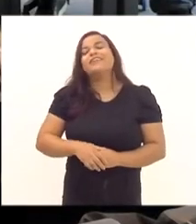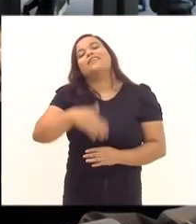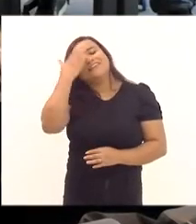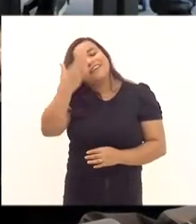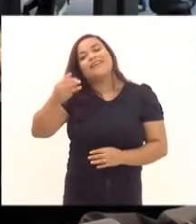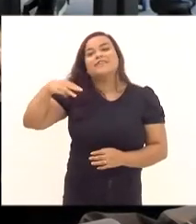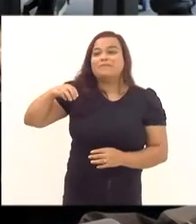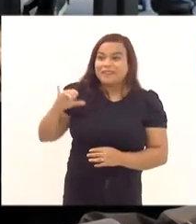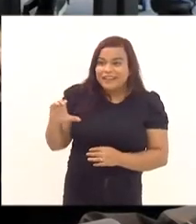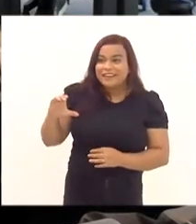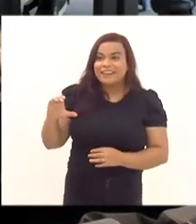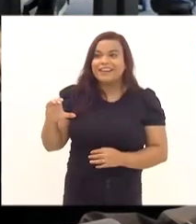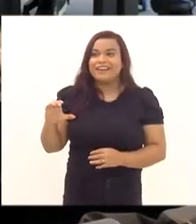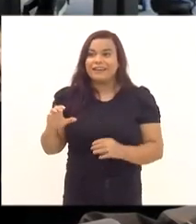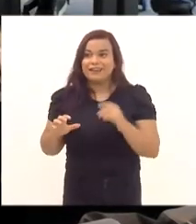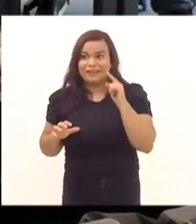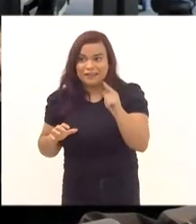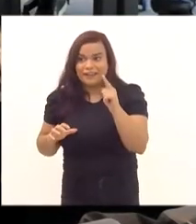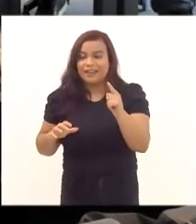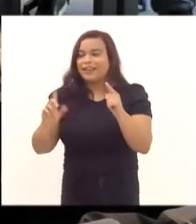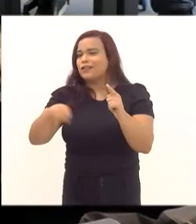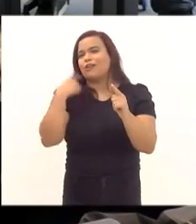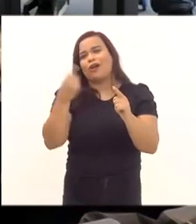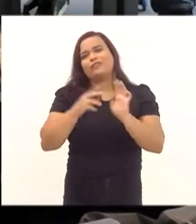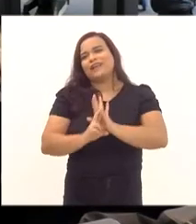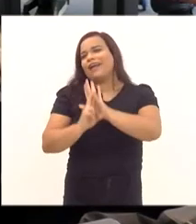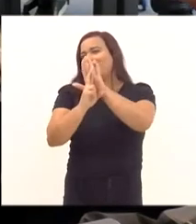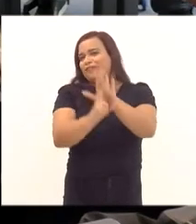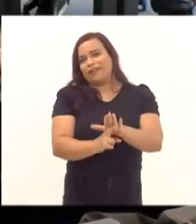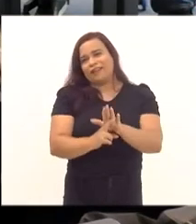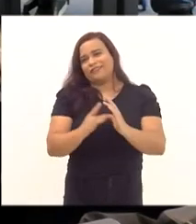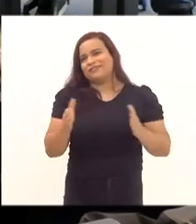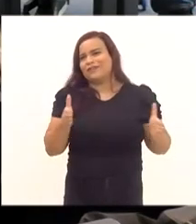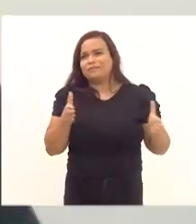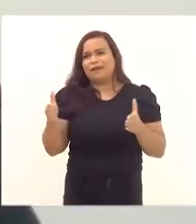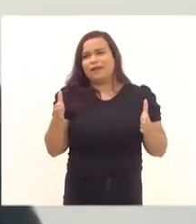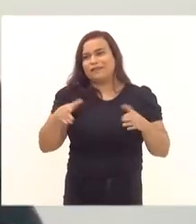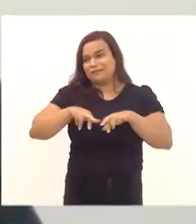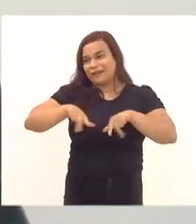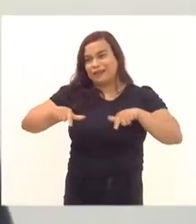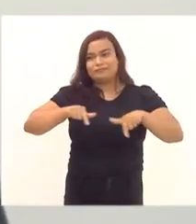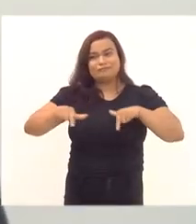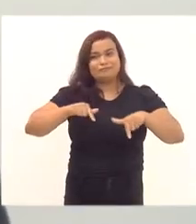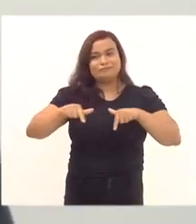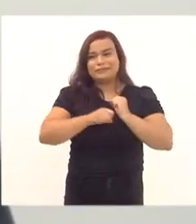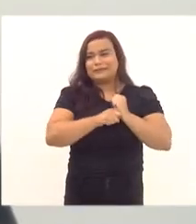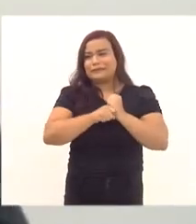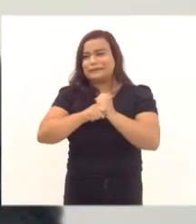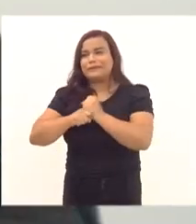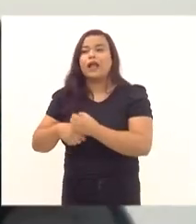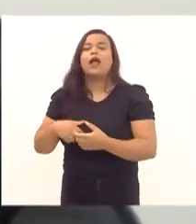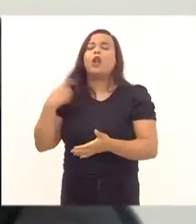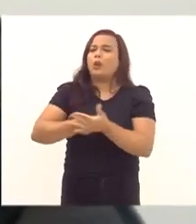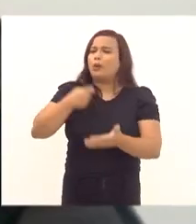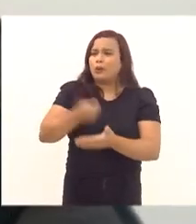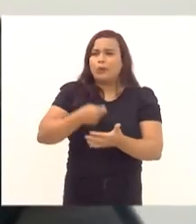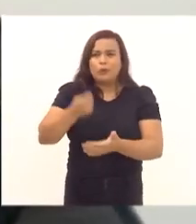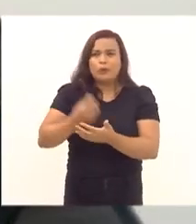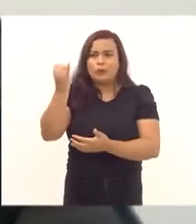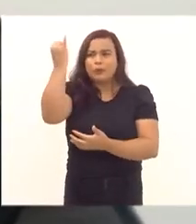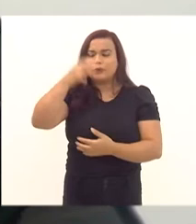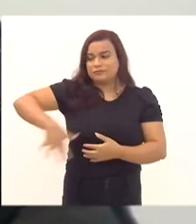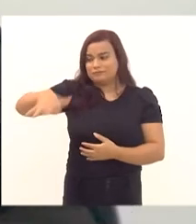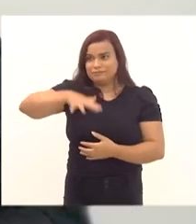que nossa referência aqui de tantos mandatos é conlutas tão importante do Parlamento Fluminense